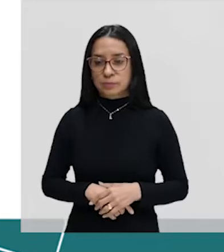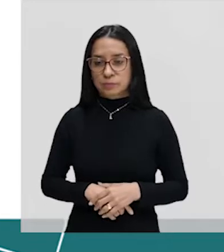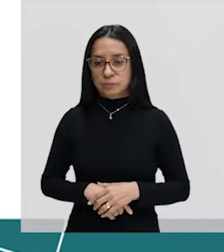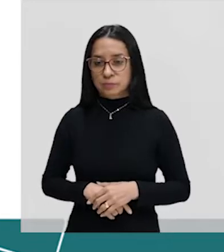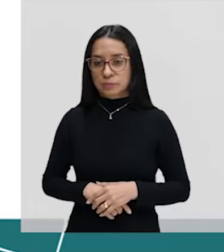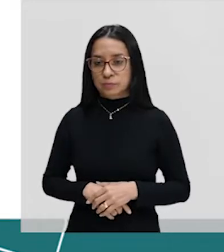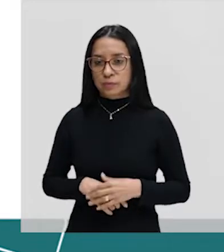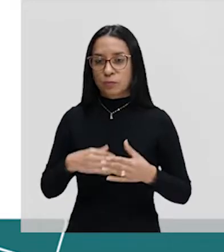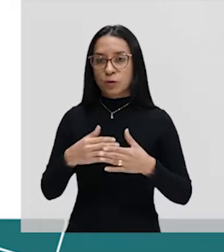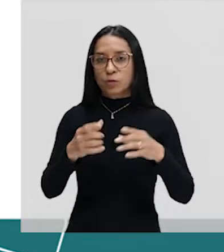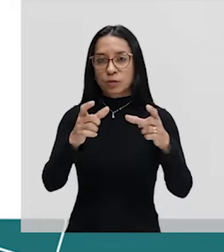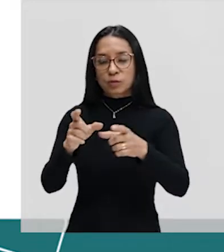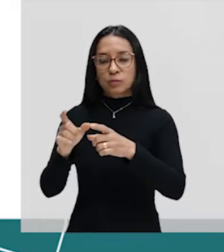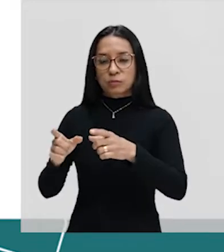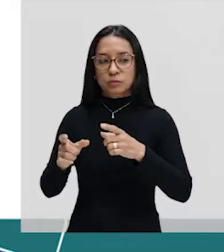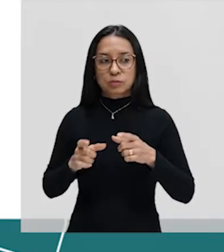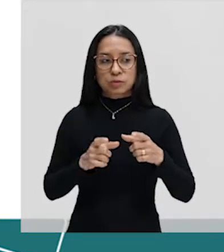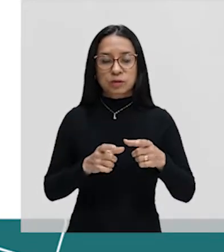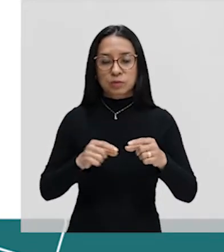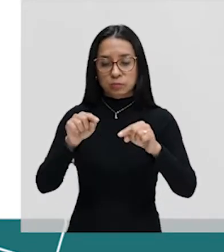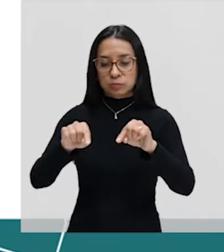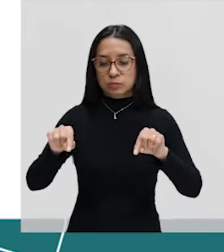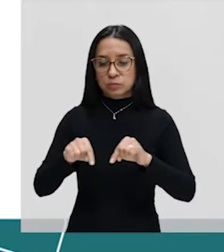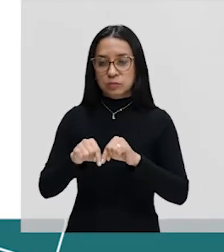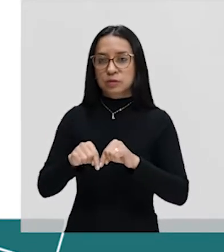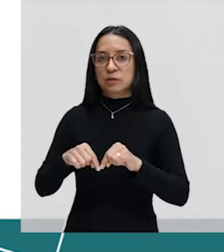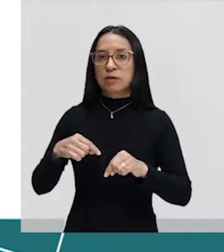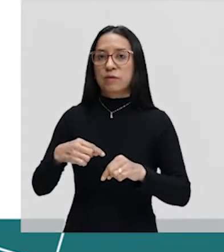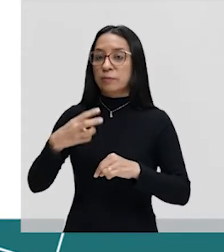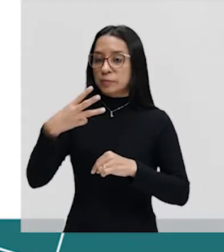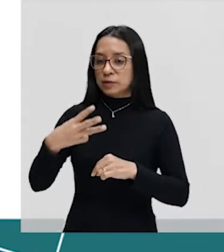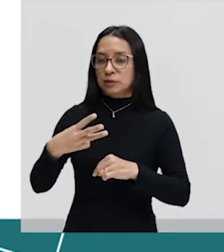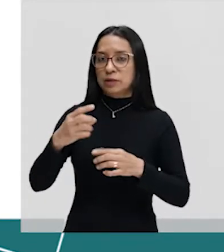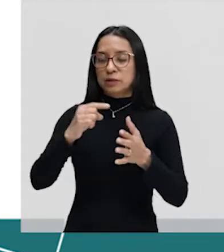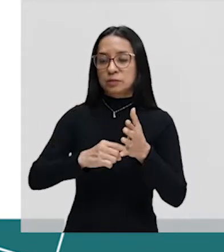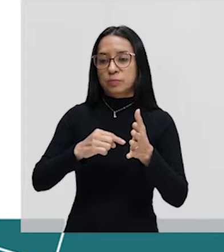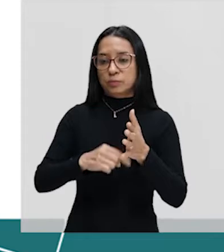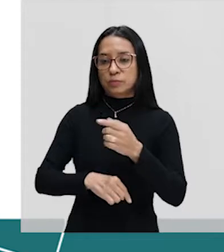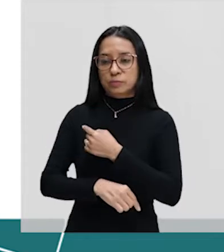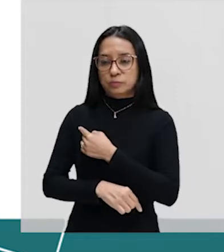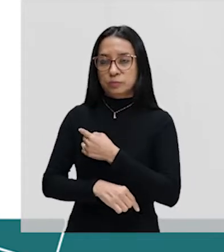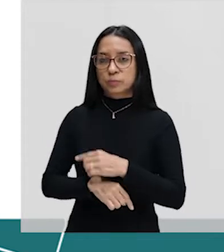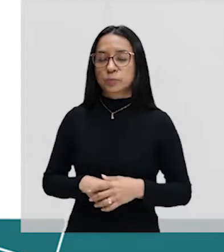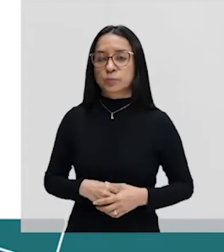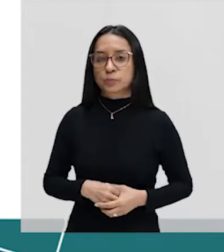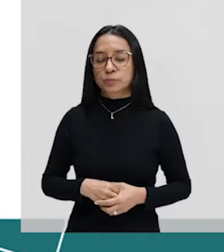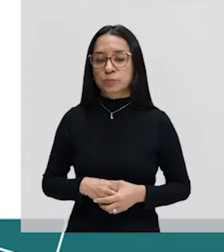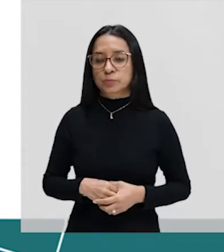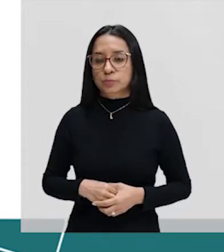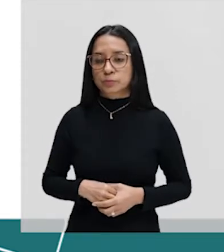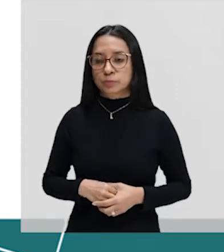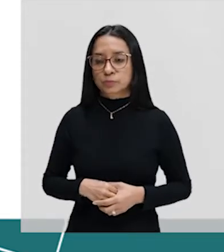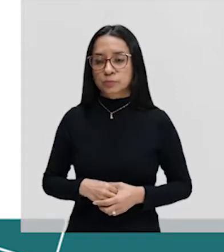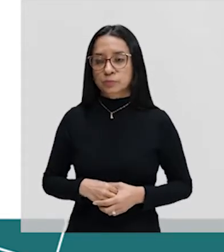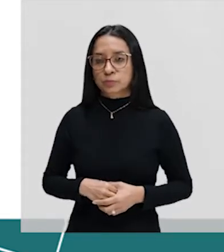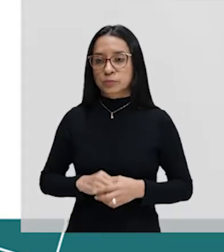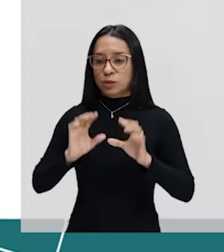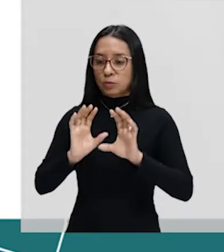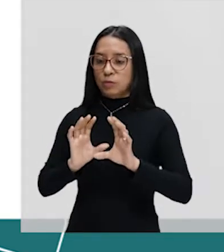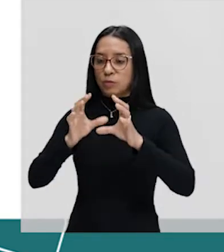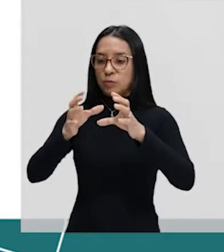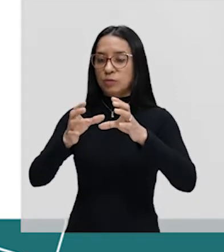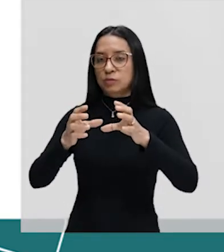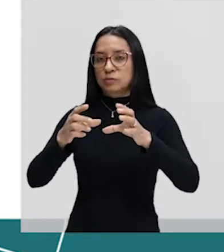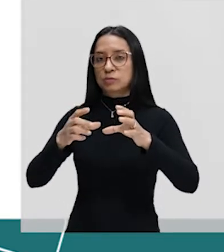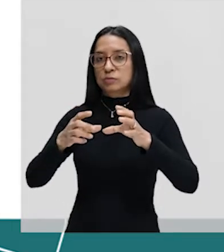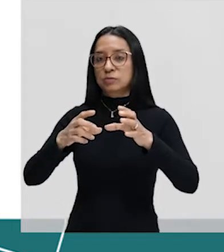Qualquer outro local, lá do meio da quadra, vale 3 pontos. A pontuação máxima do basquete é 3 pontos. Para um arremesso, valer